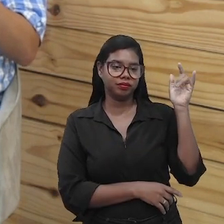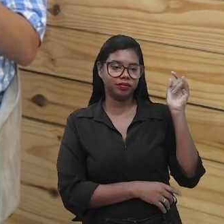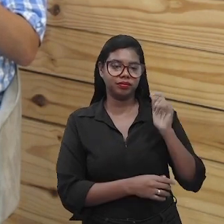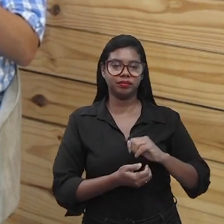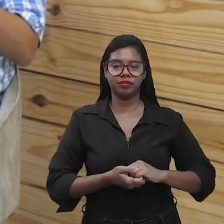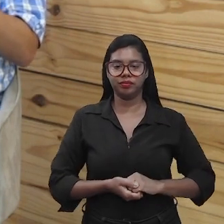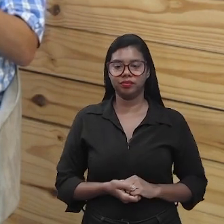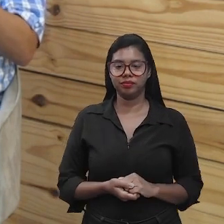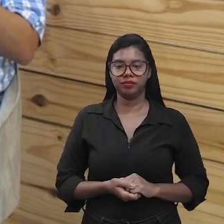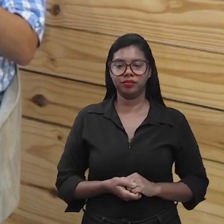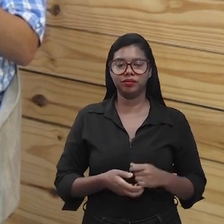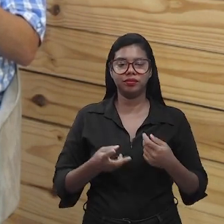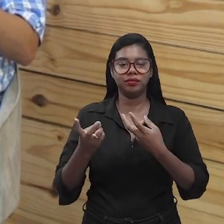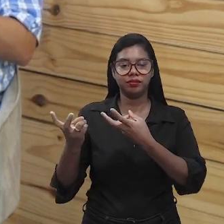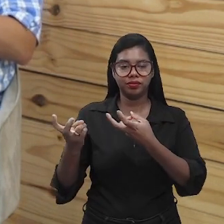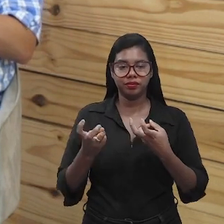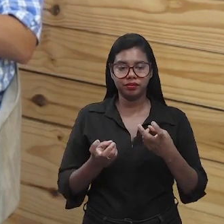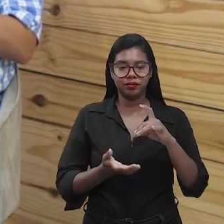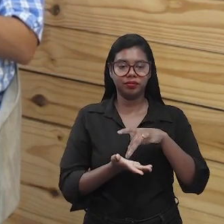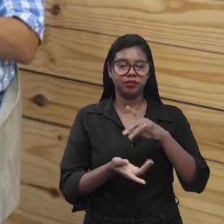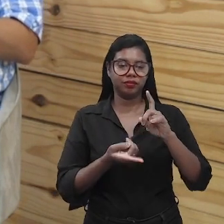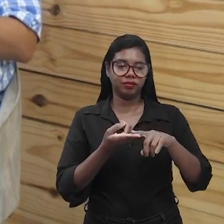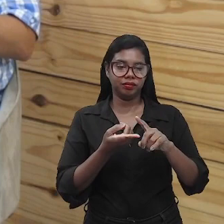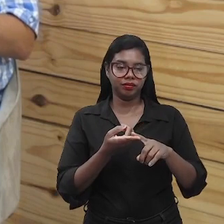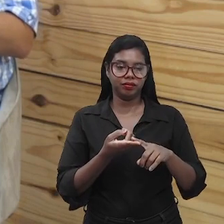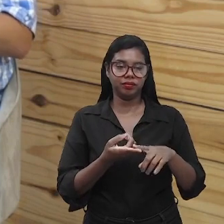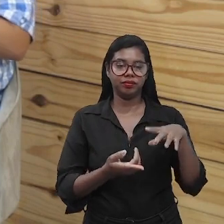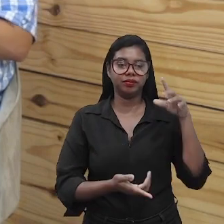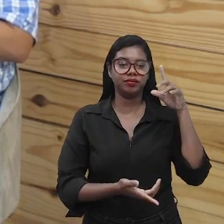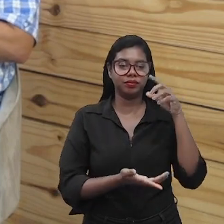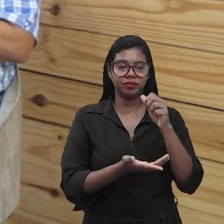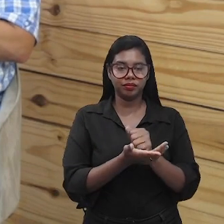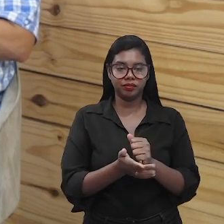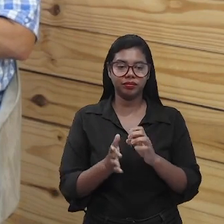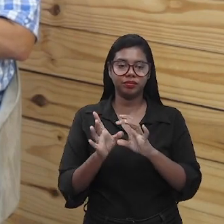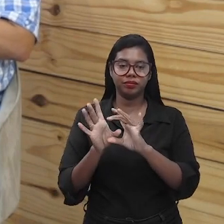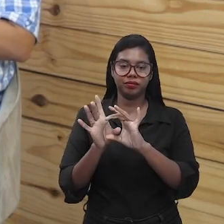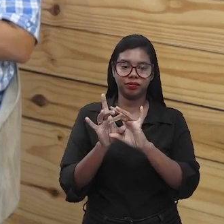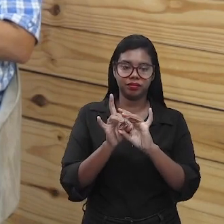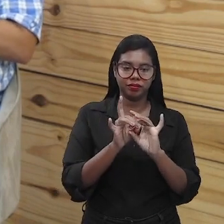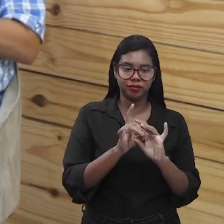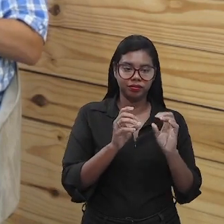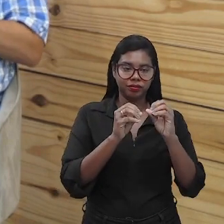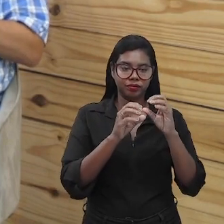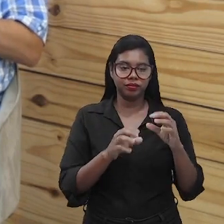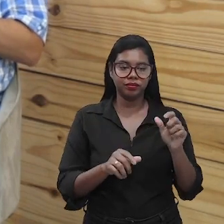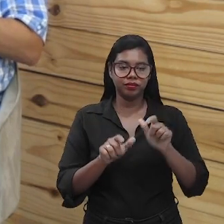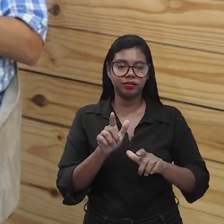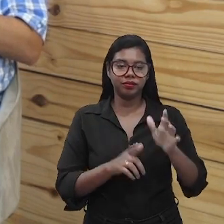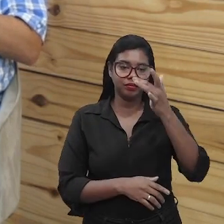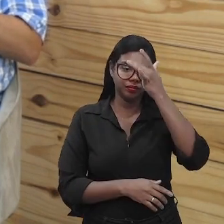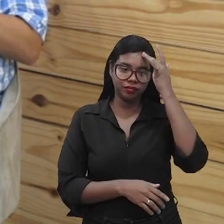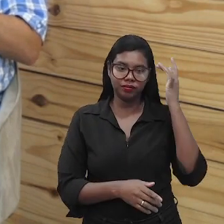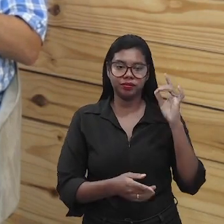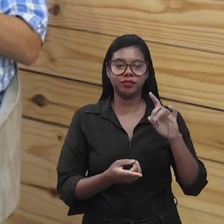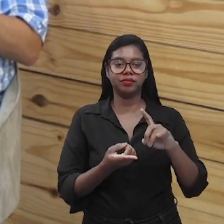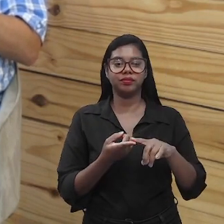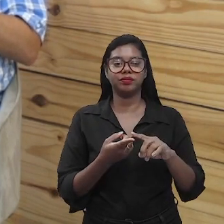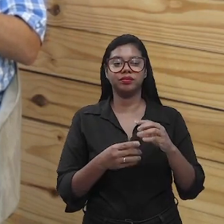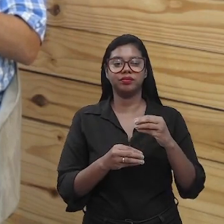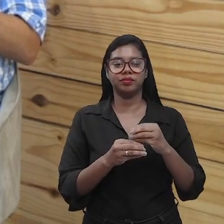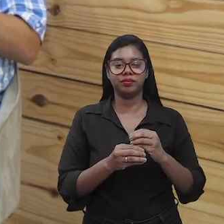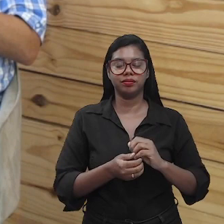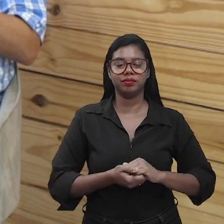algoritmo percebe que as pessoas estão salvando muito aquele conteúdo, ou estão enviando para outras pessoas. No caso do blog, eu não